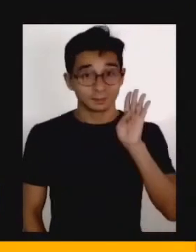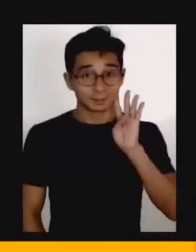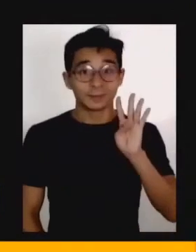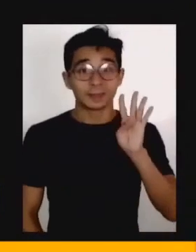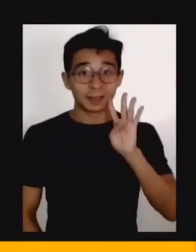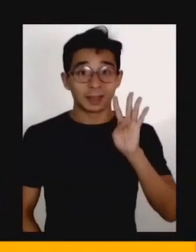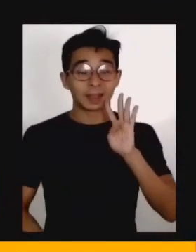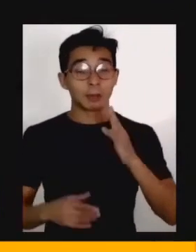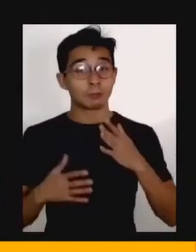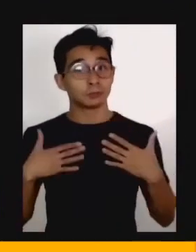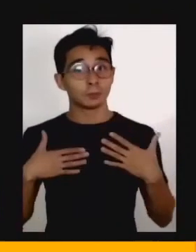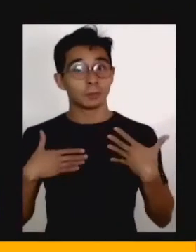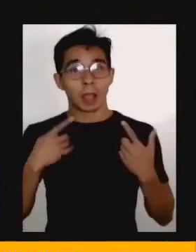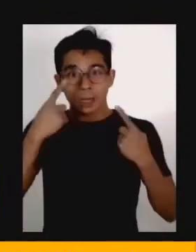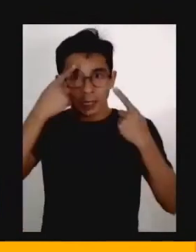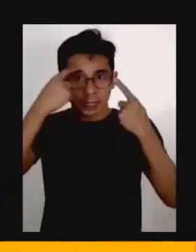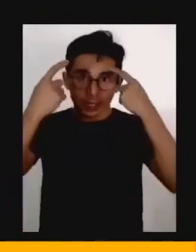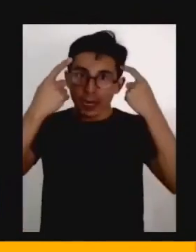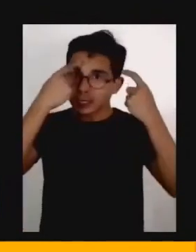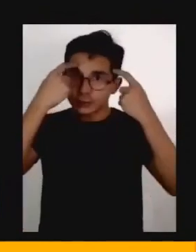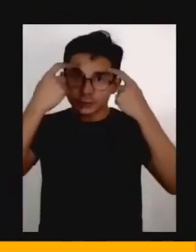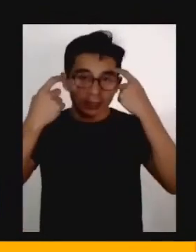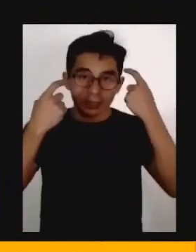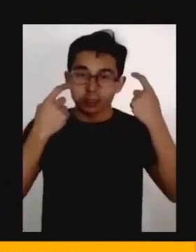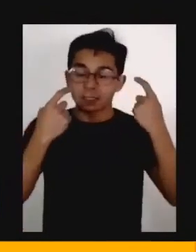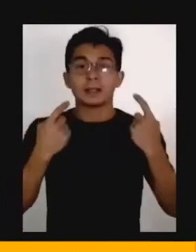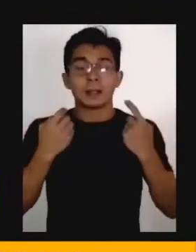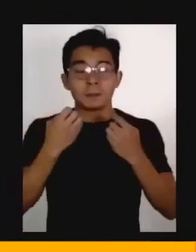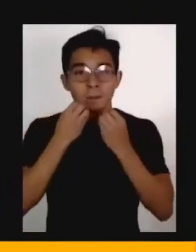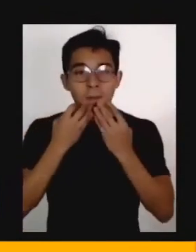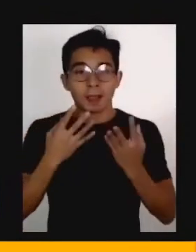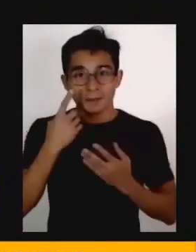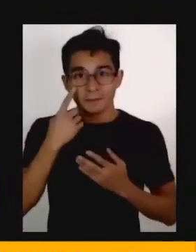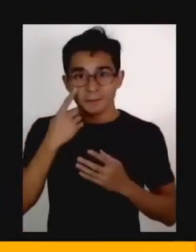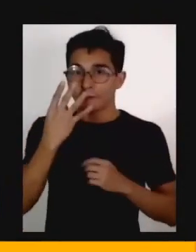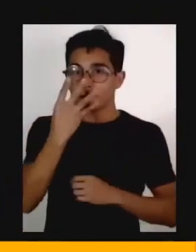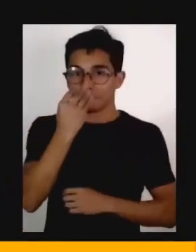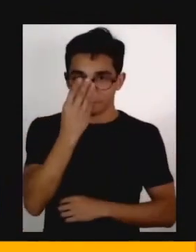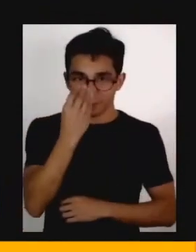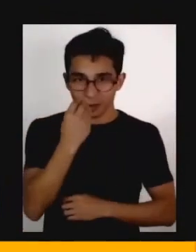de criatividade. Vocês conseguem ver algumas fotos